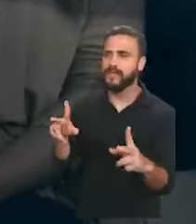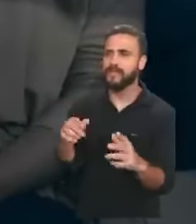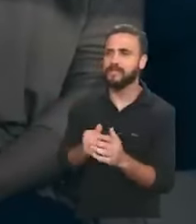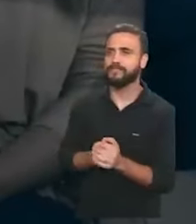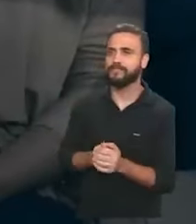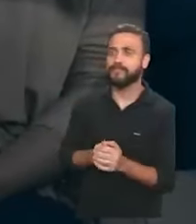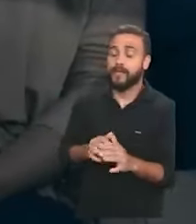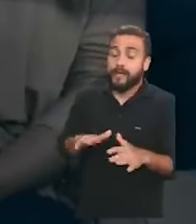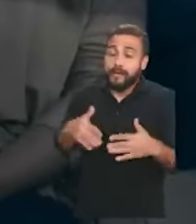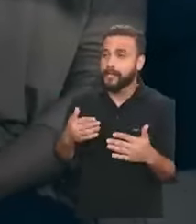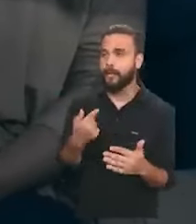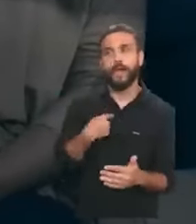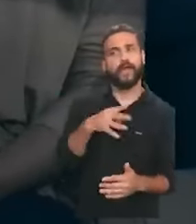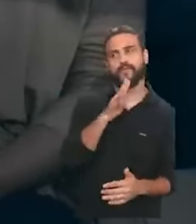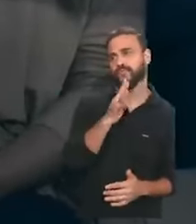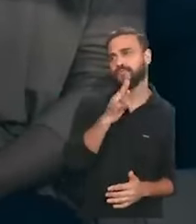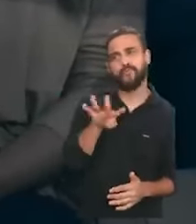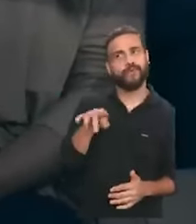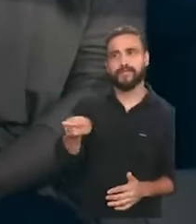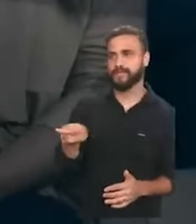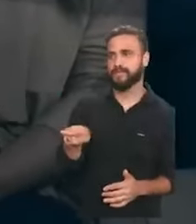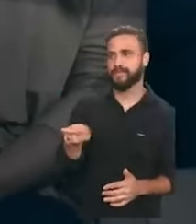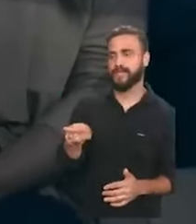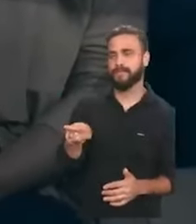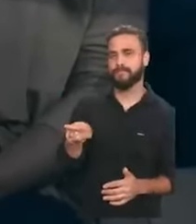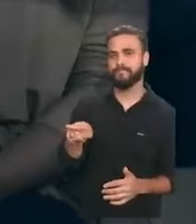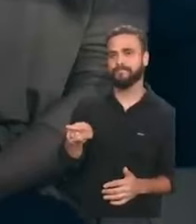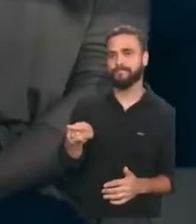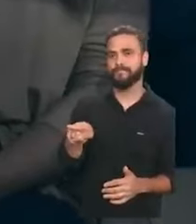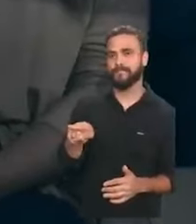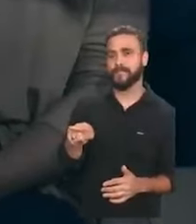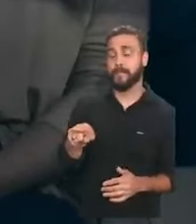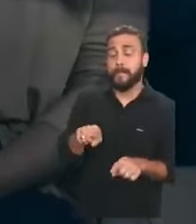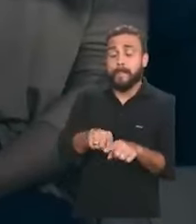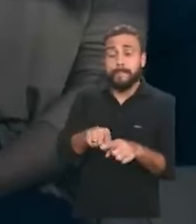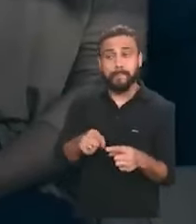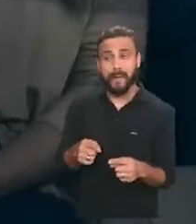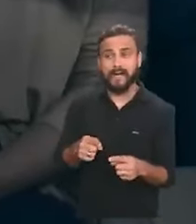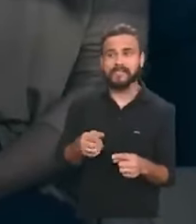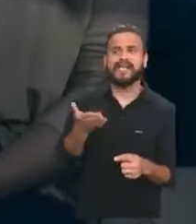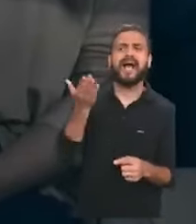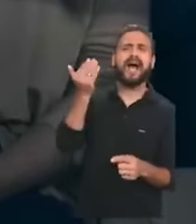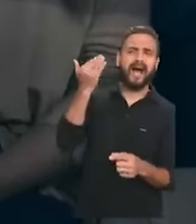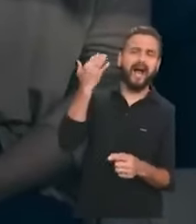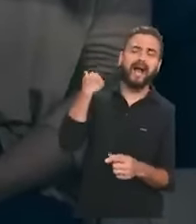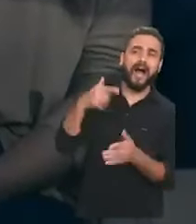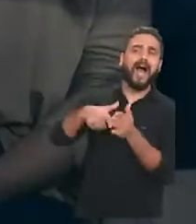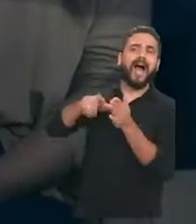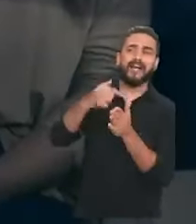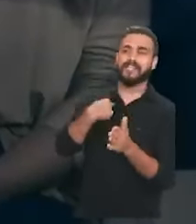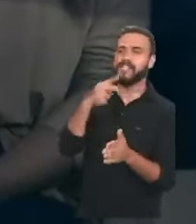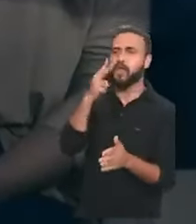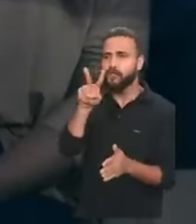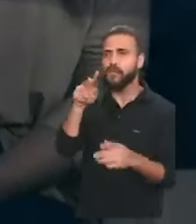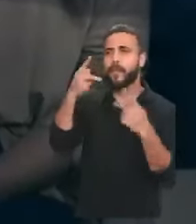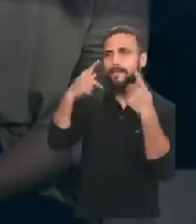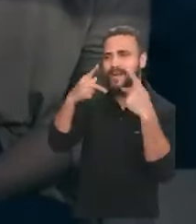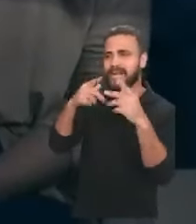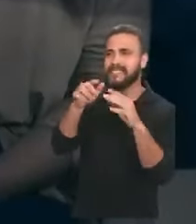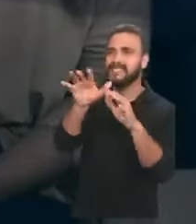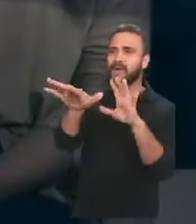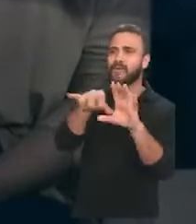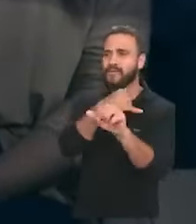conheço né assim não te assisto mas eh já vi uma pregação sua eu queria saber